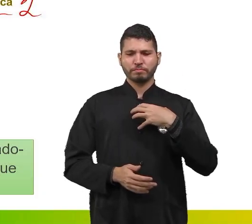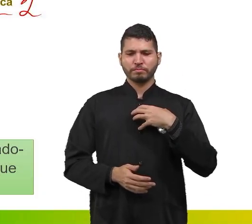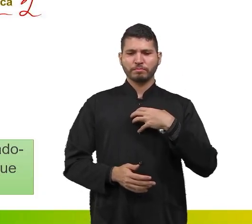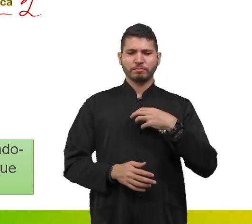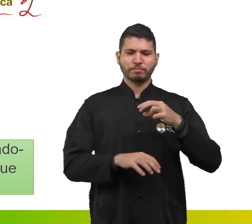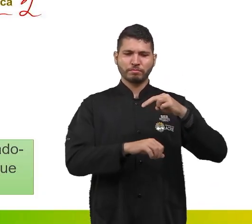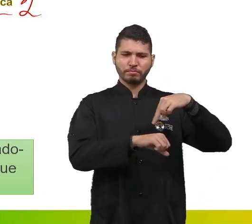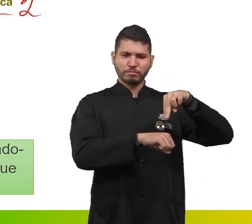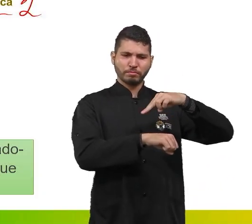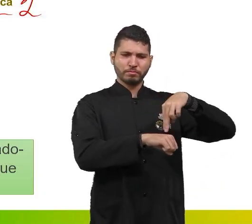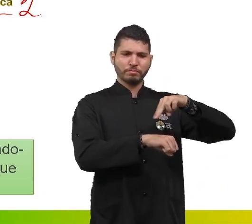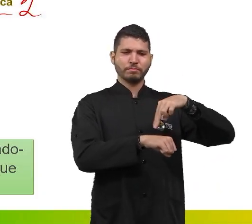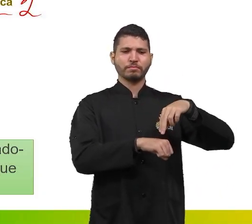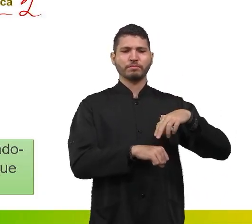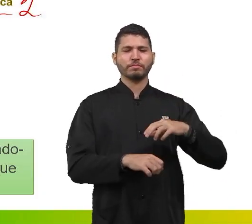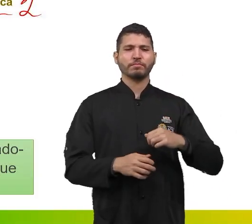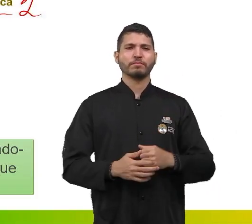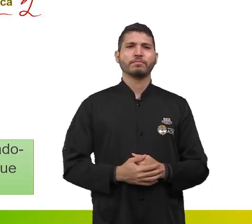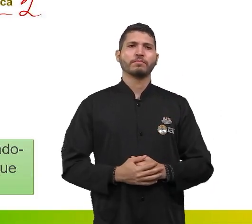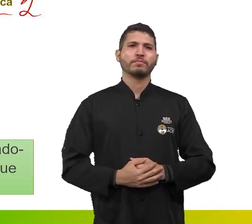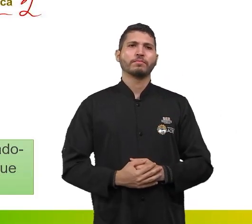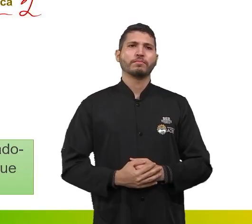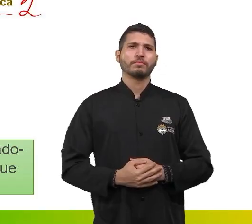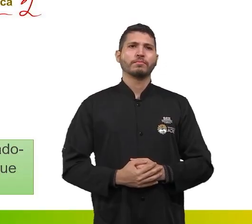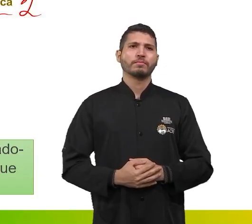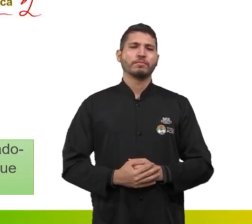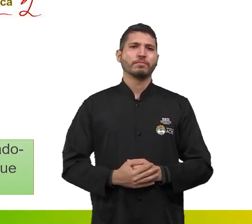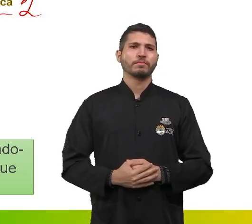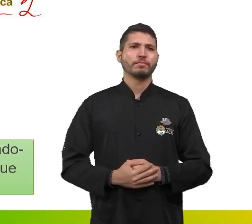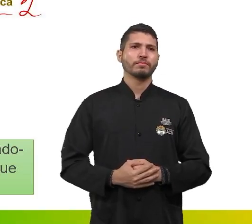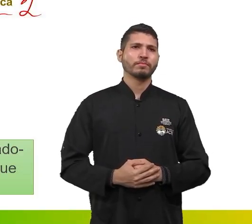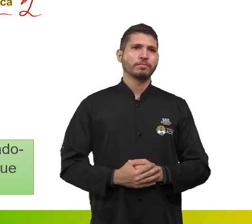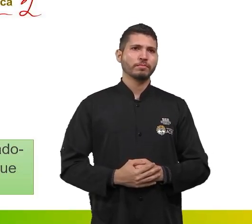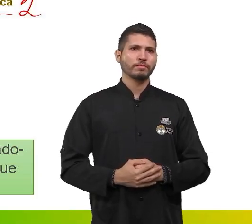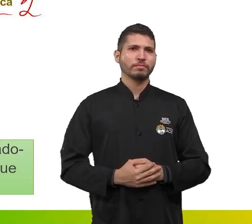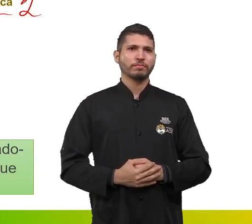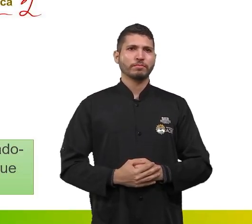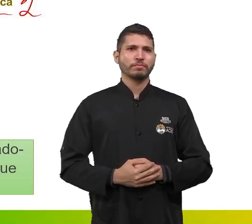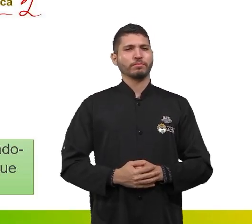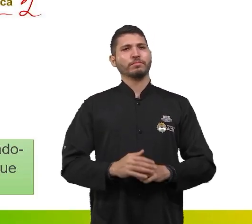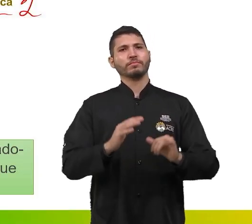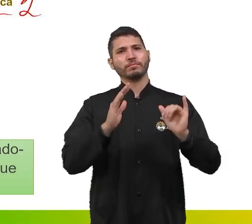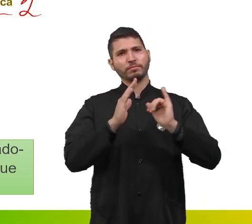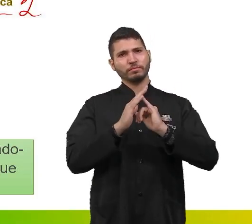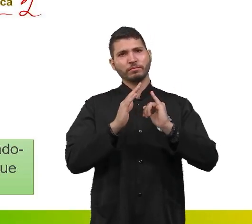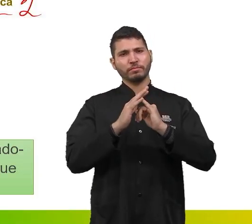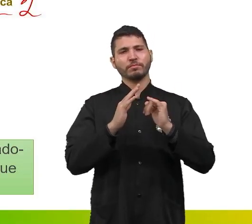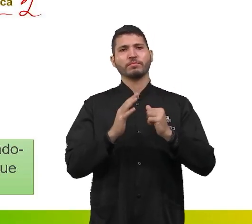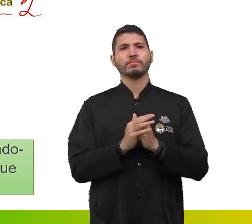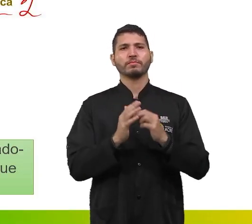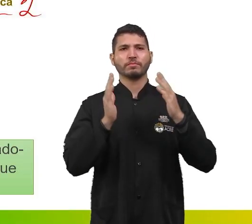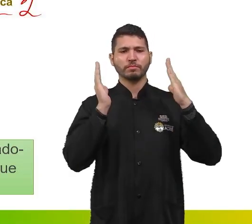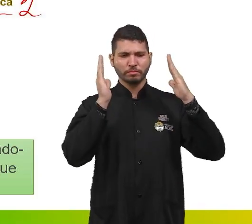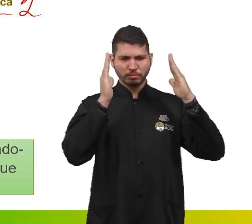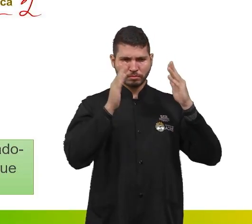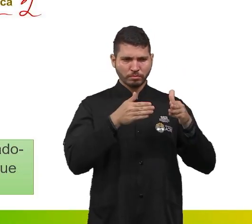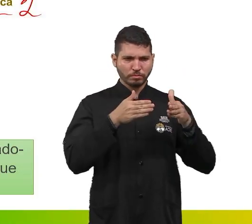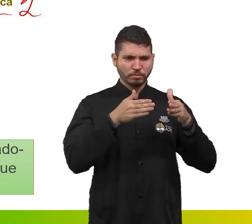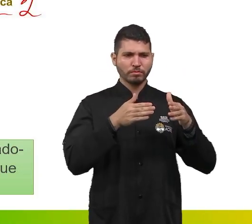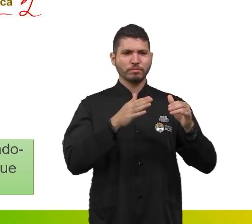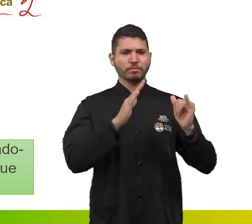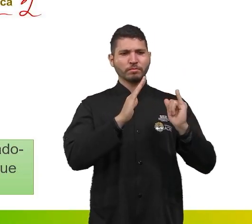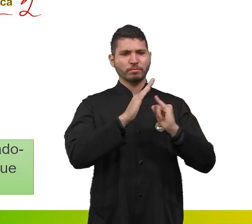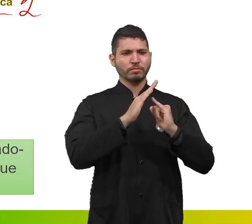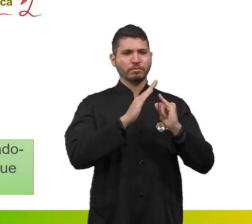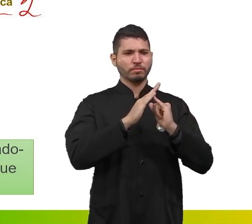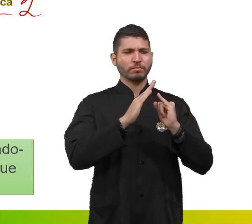nação. Por fim, o pilar 4, que são as instituições centralizadas,